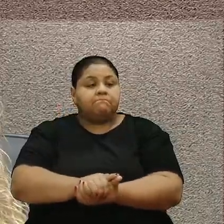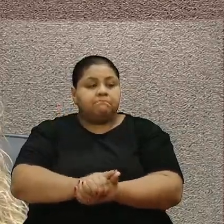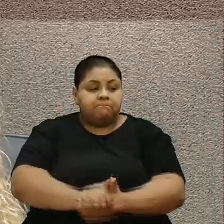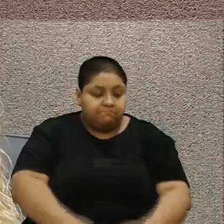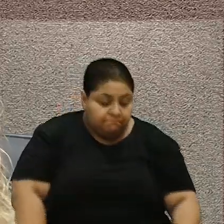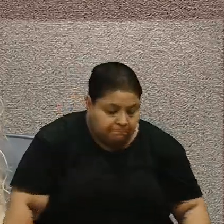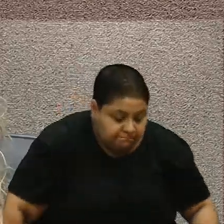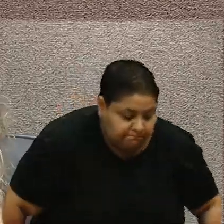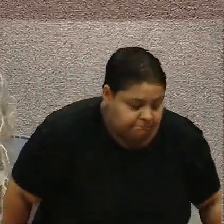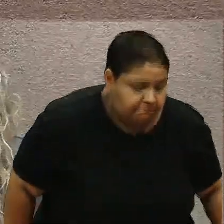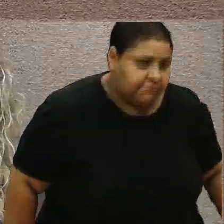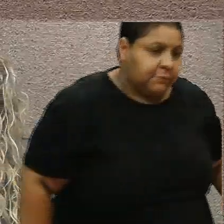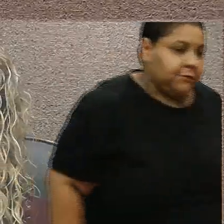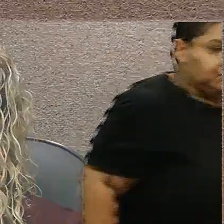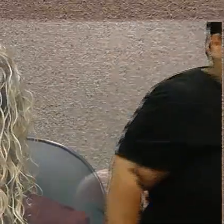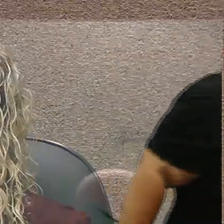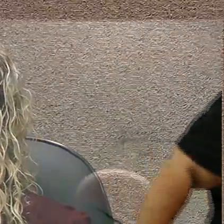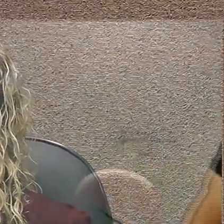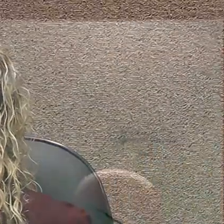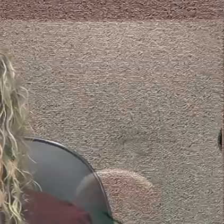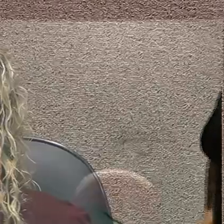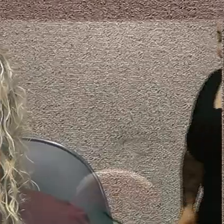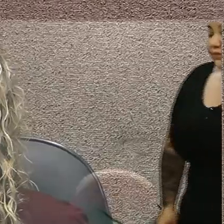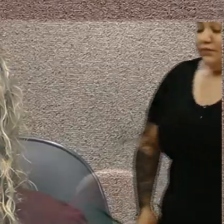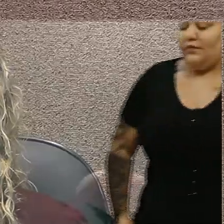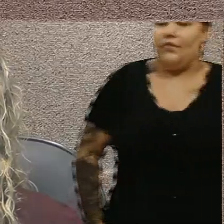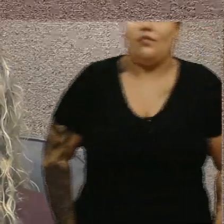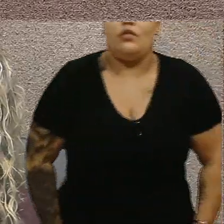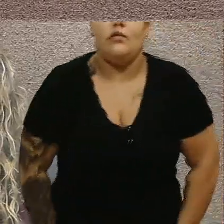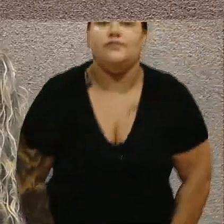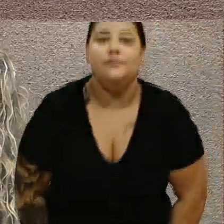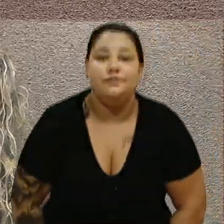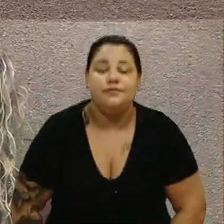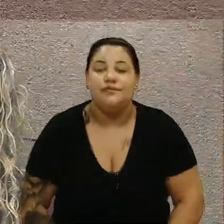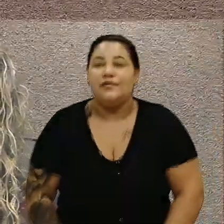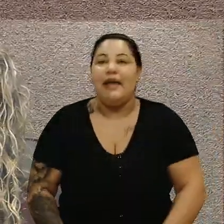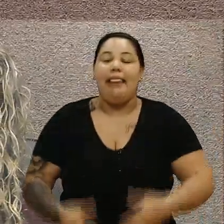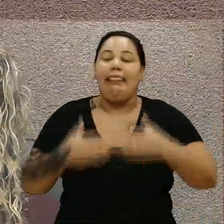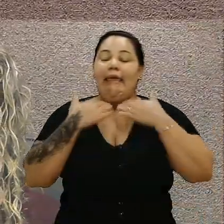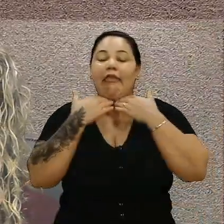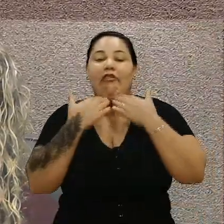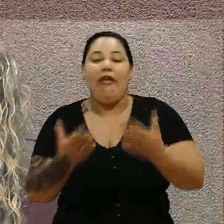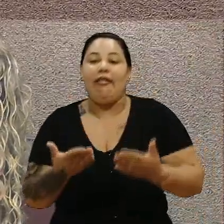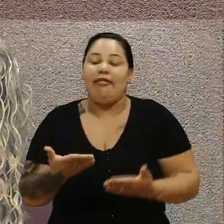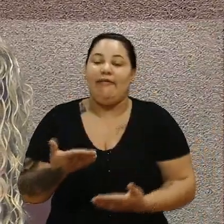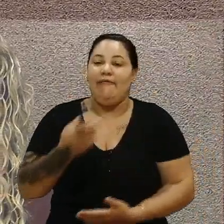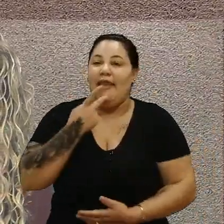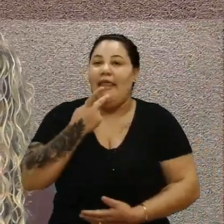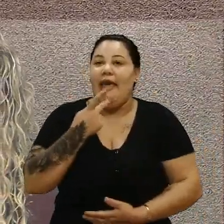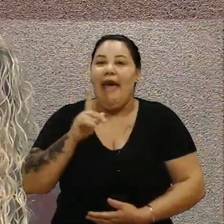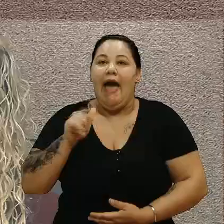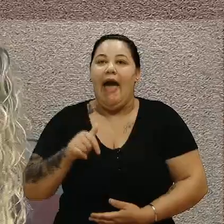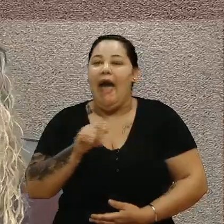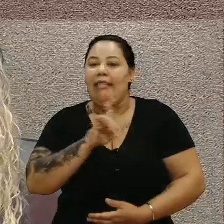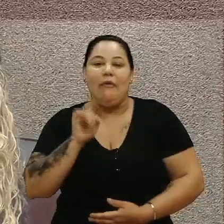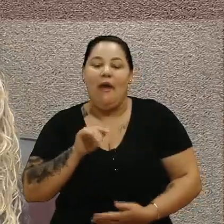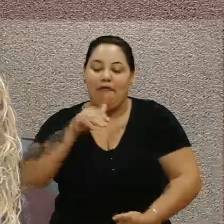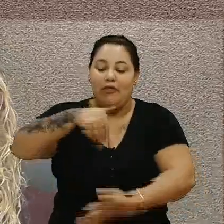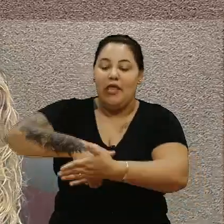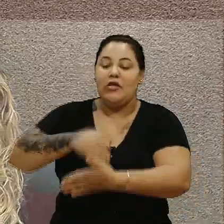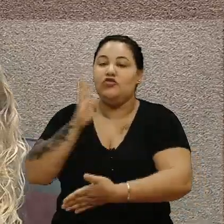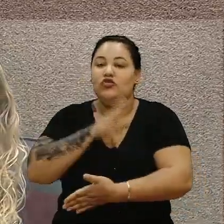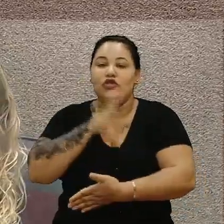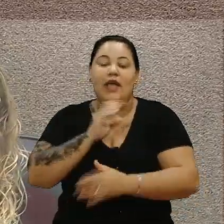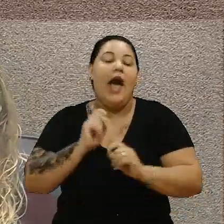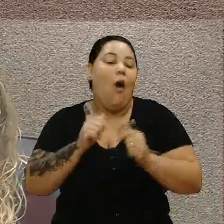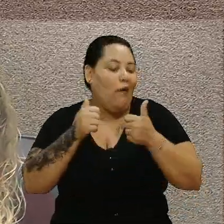não adianta vir com essa prerrogativa de, isso não é regime de urgência. Eu